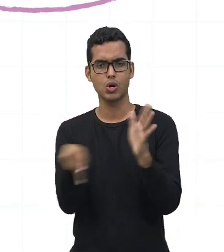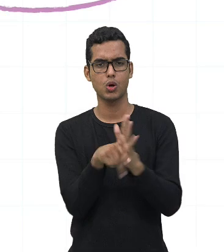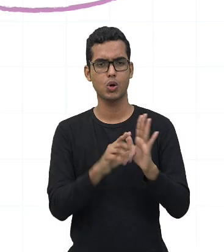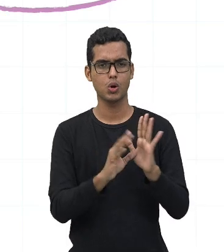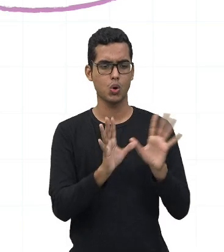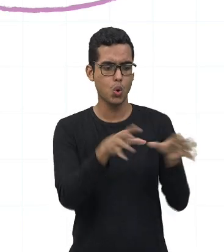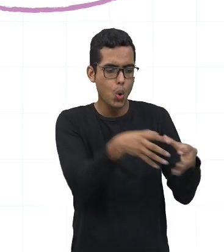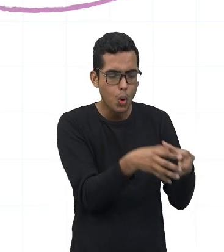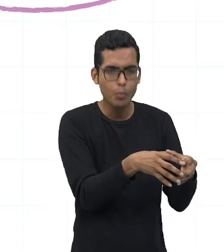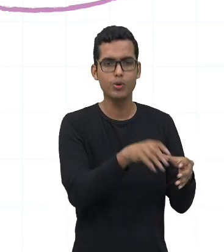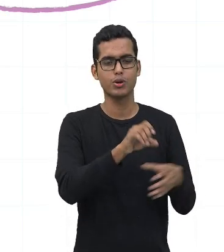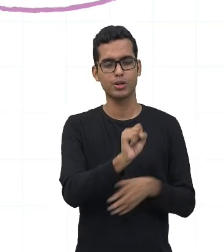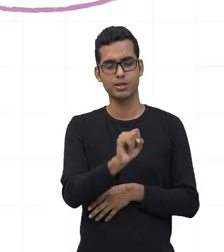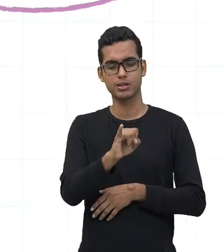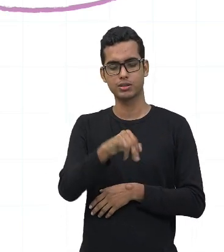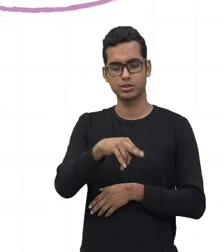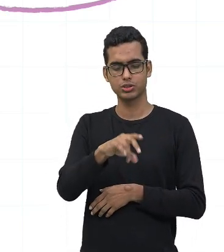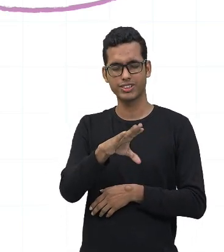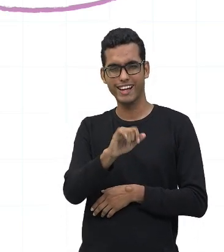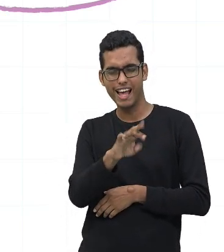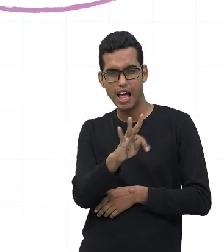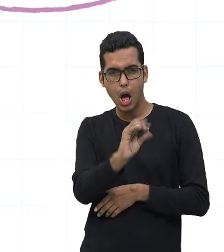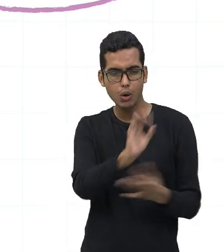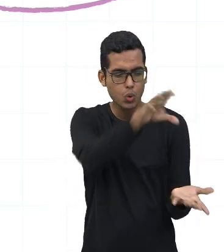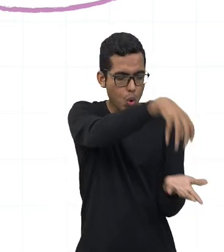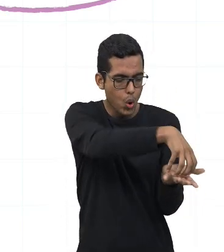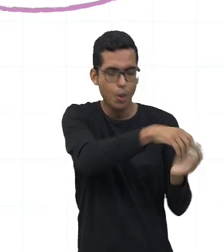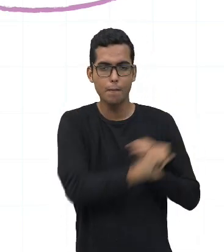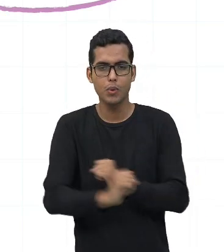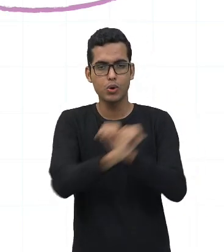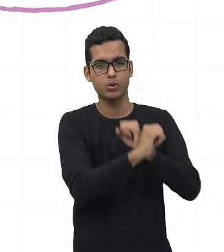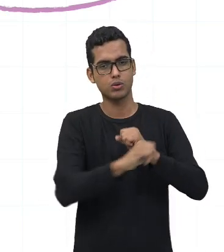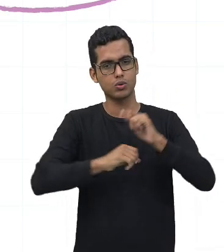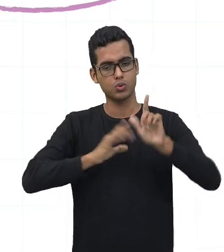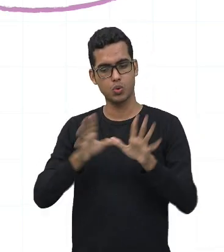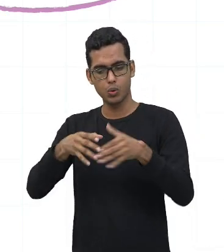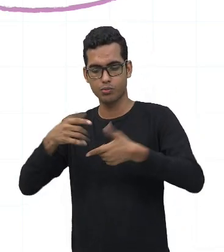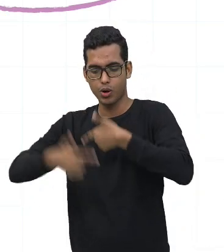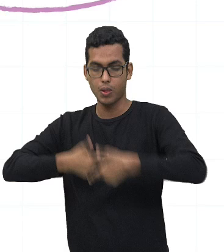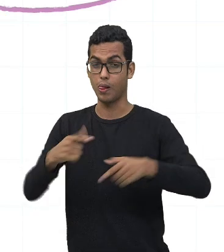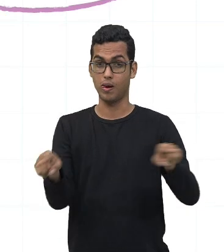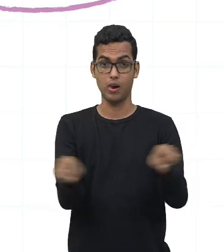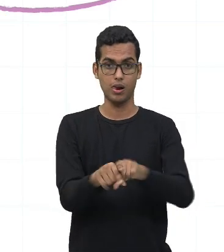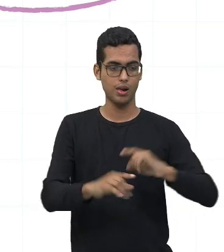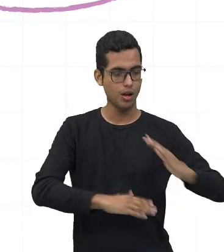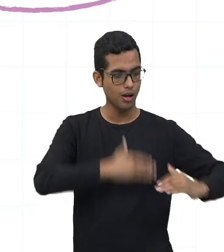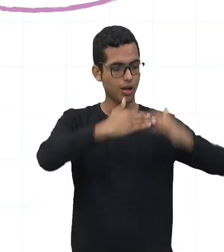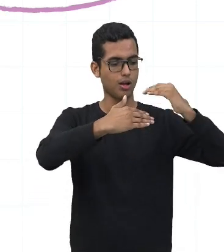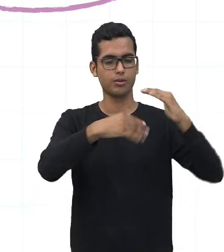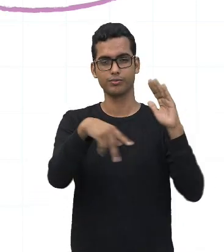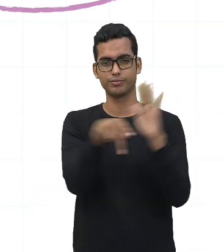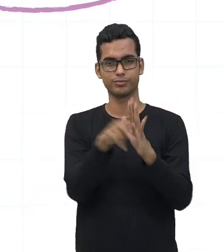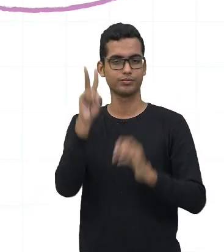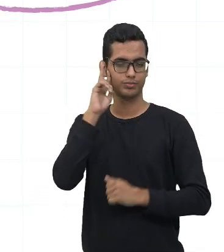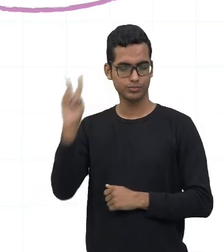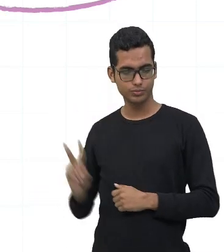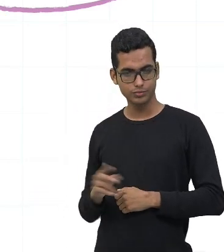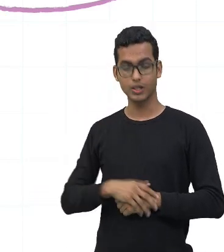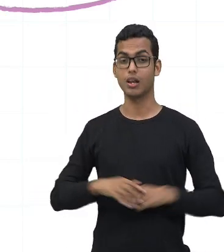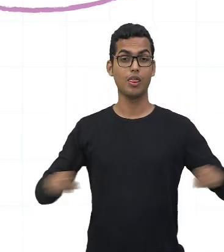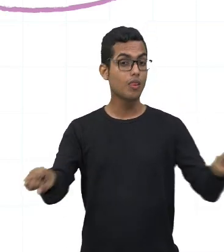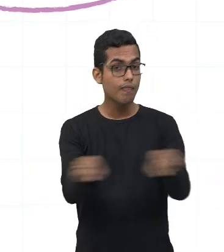os direitos desses trabalhadores. Isso tudo é evolução da história. E também temos a evolução através